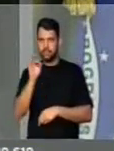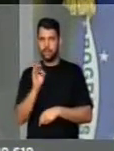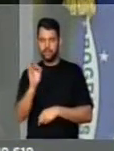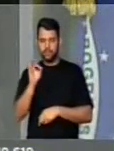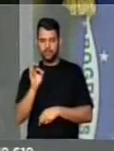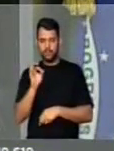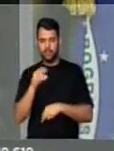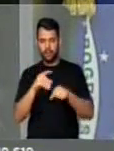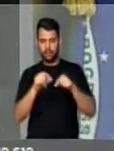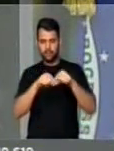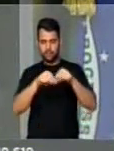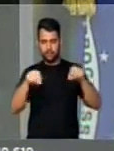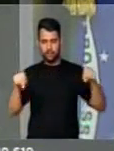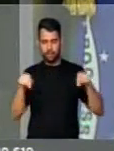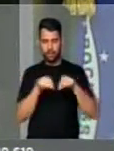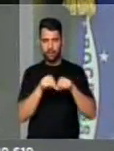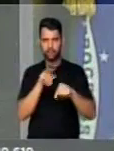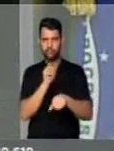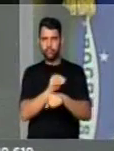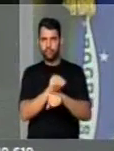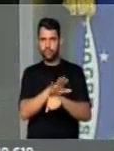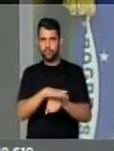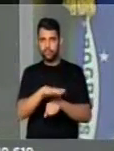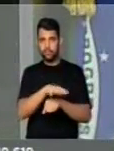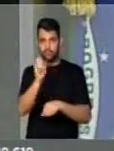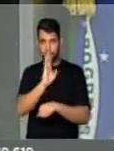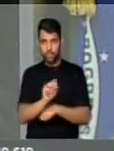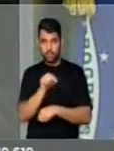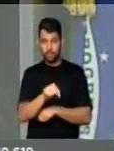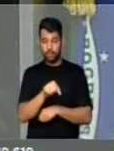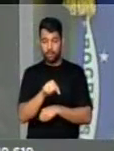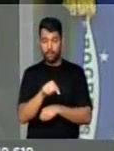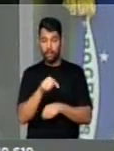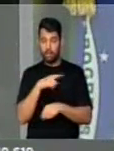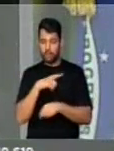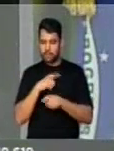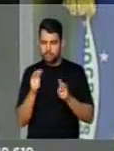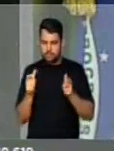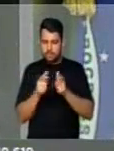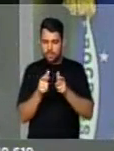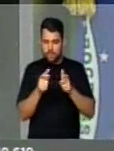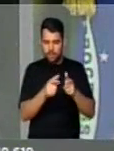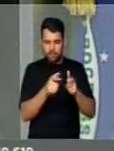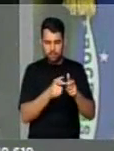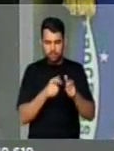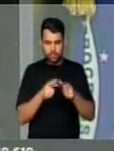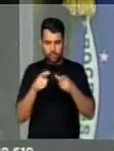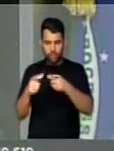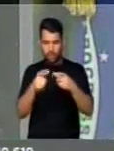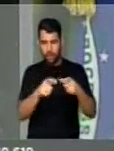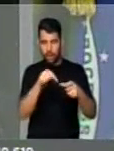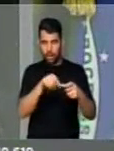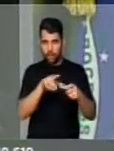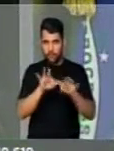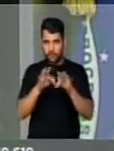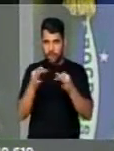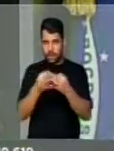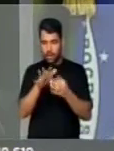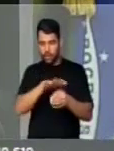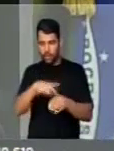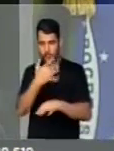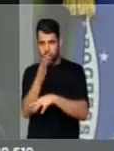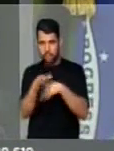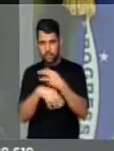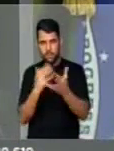da terra agricultável do país. É nesses pequenos estabelecimentos rurais que o meio ambiente